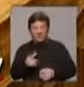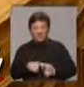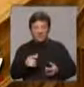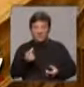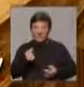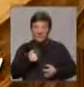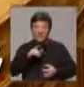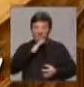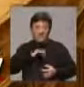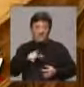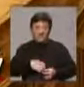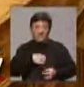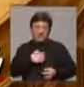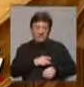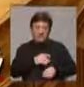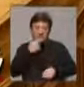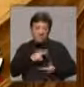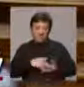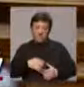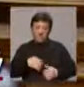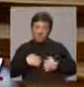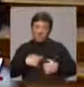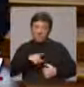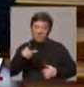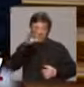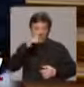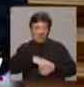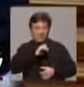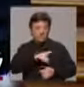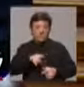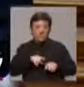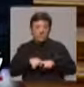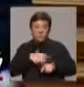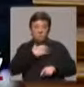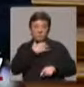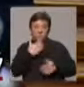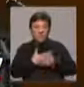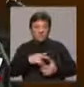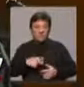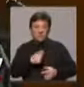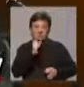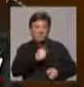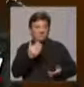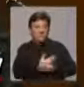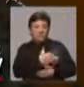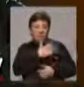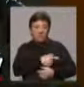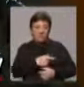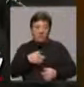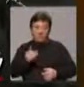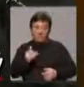famílias está a sentir na pele o drama que este governo semeou, das políticas de austeridade que estão a colocar os portugueses a pão e água. Pires de Lima